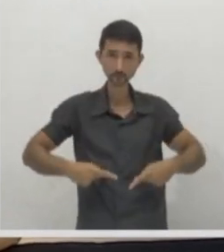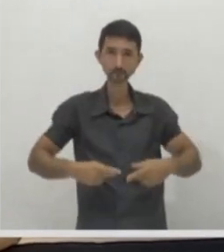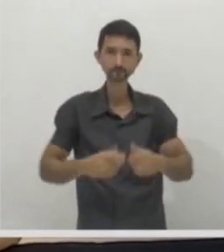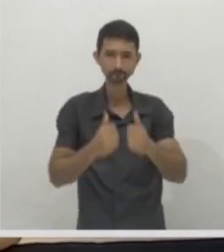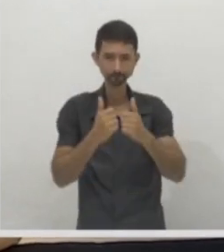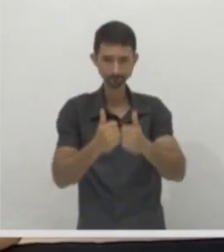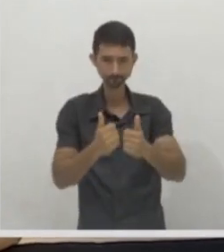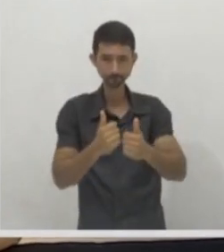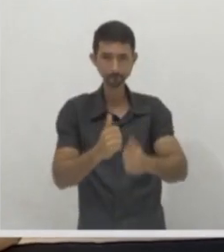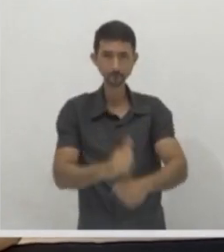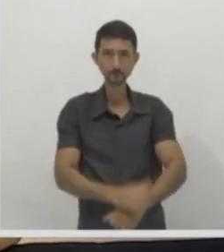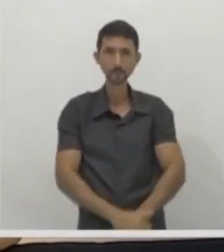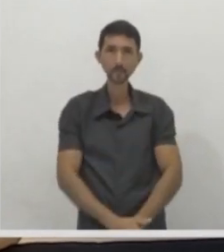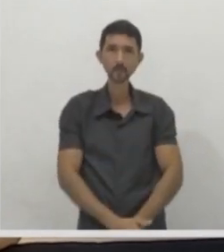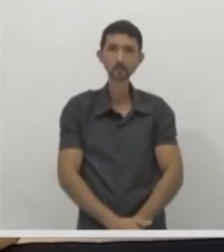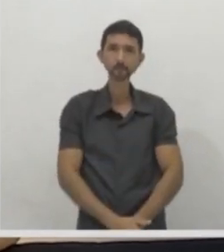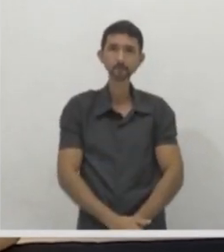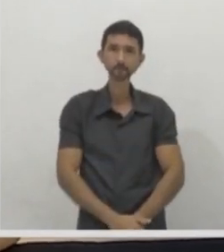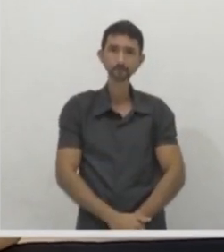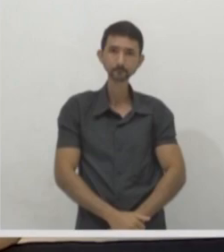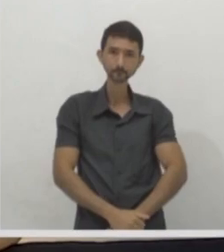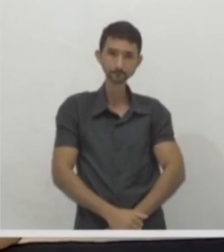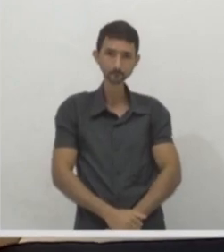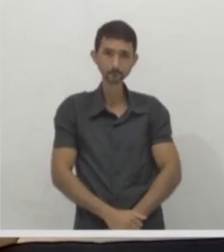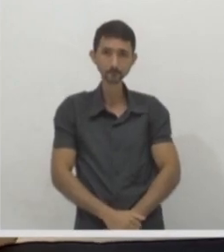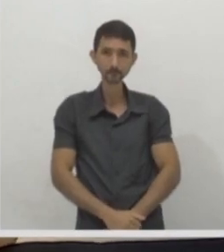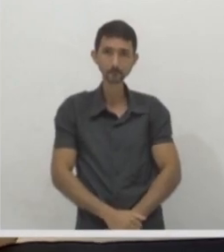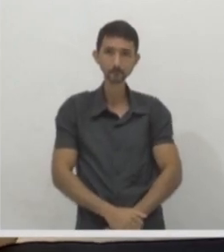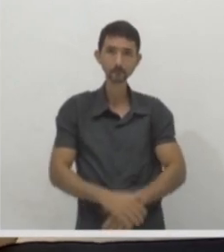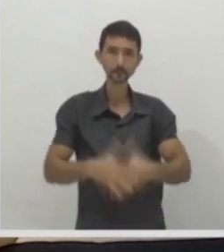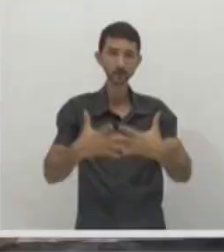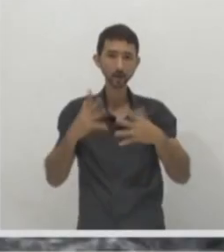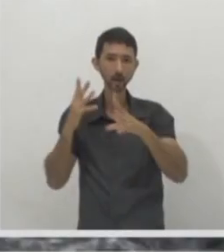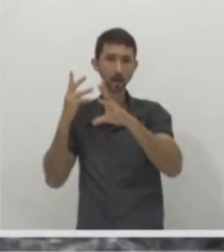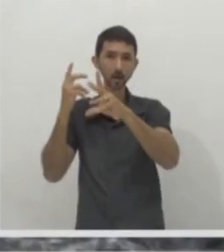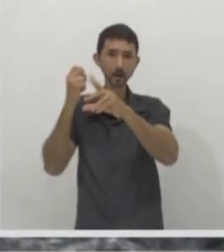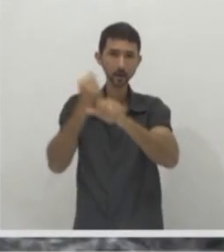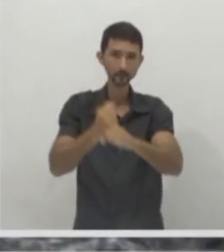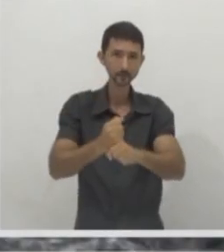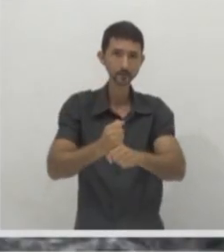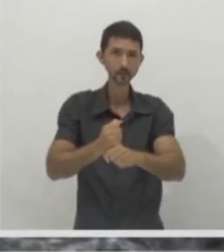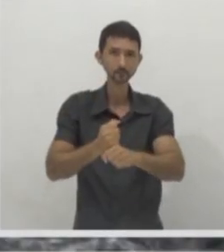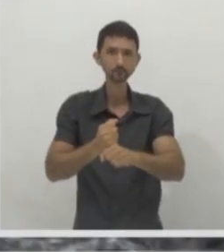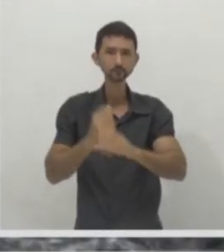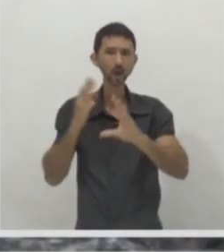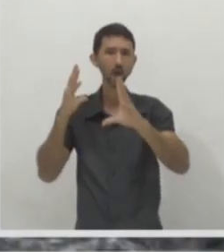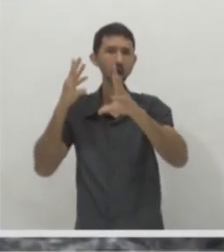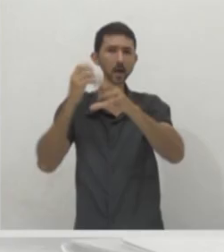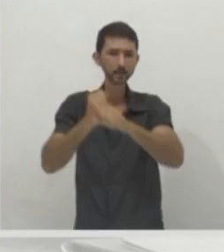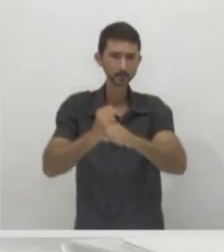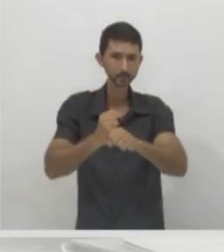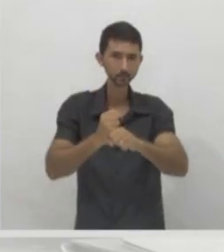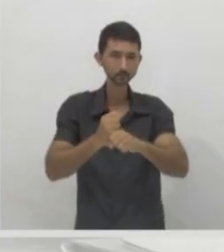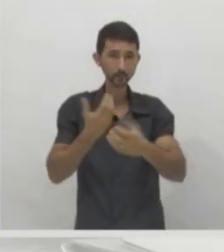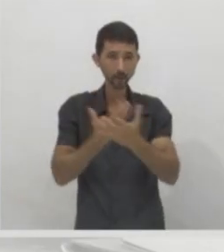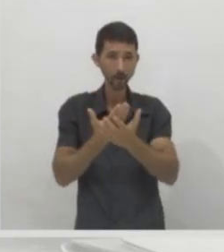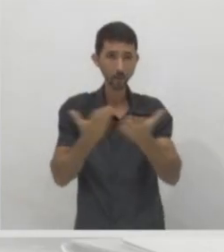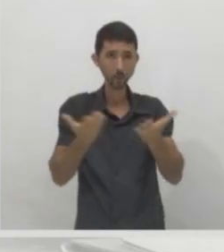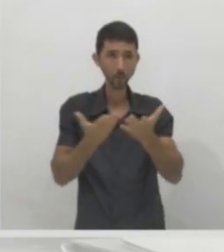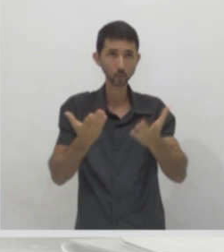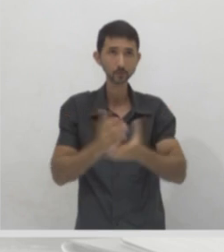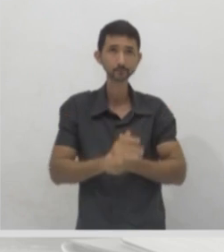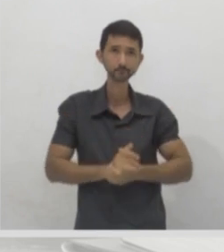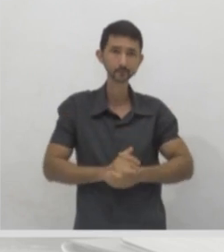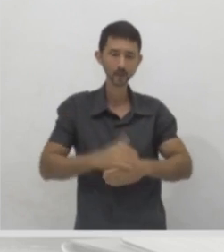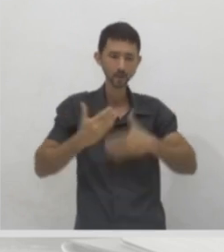Ok? Então, vamos fazer uma pequena revisão, né? Um pequeno resumo do que nós estudamos na aula de hoje.